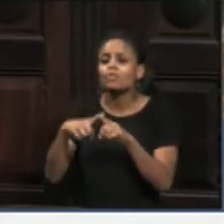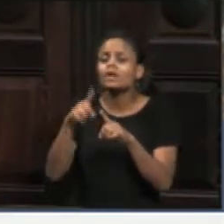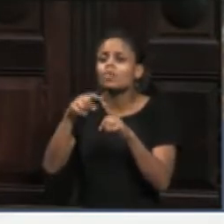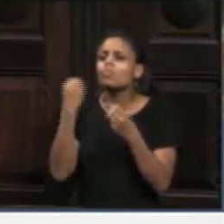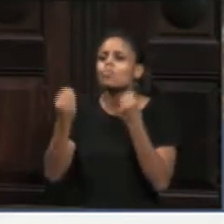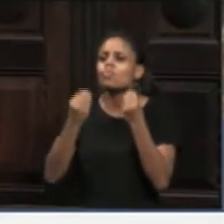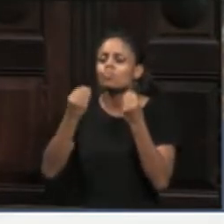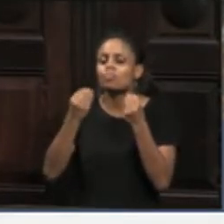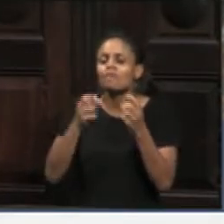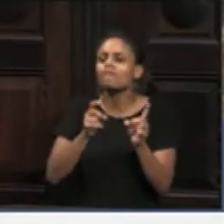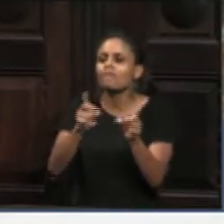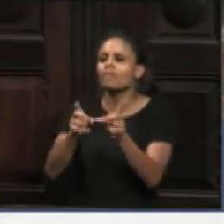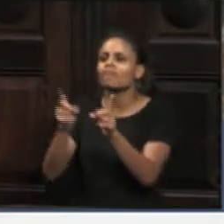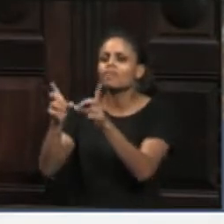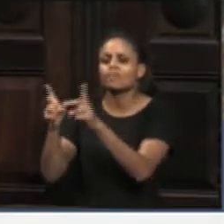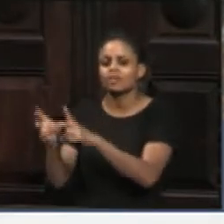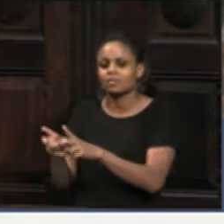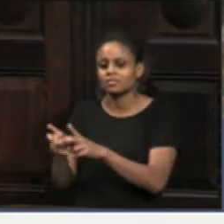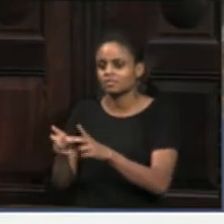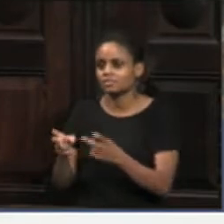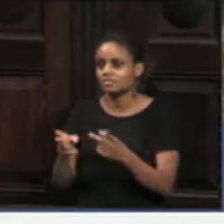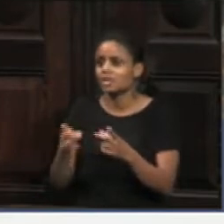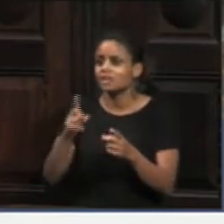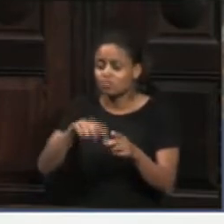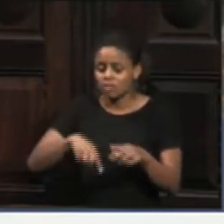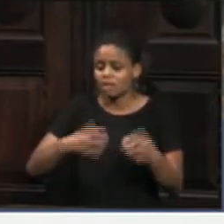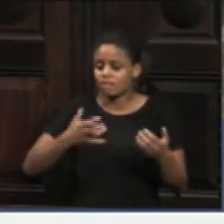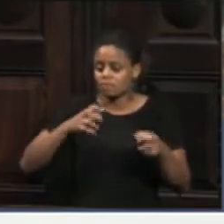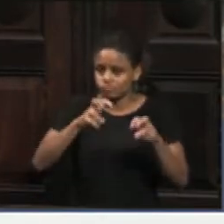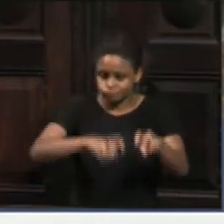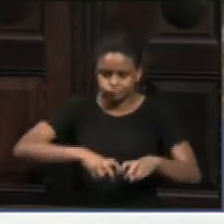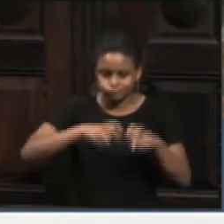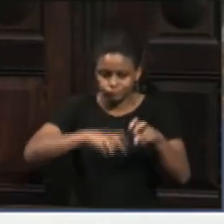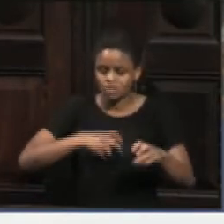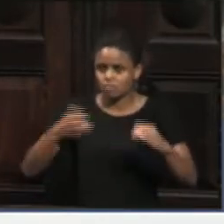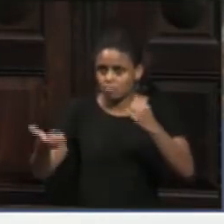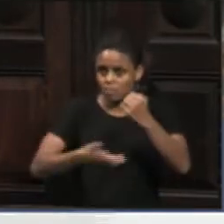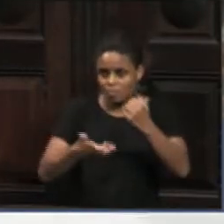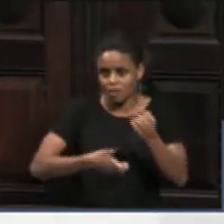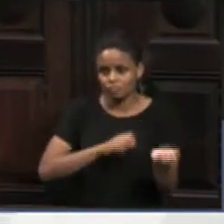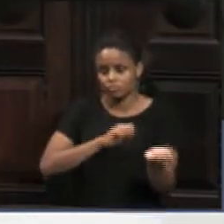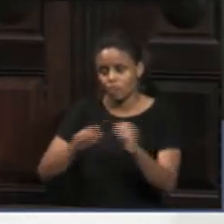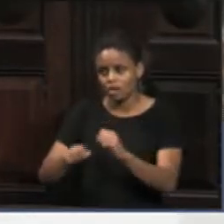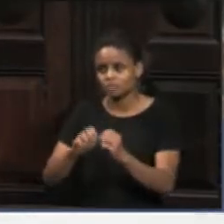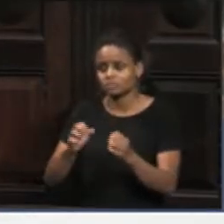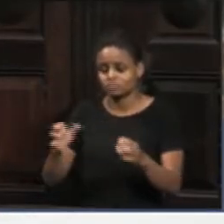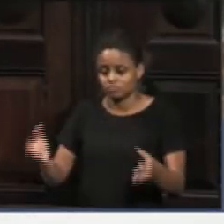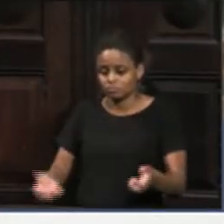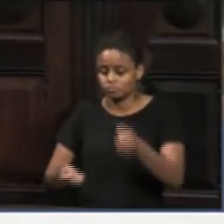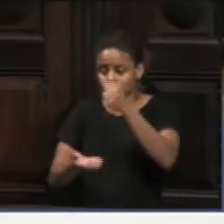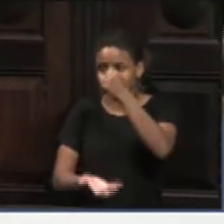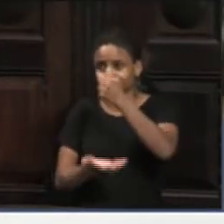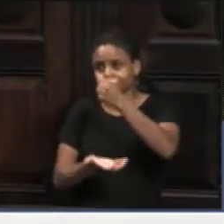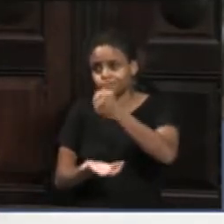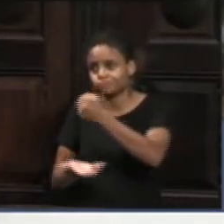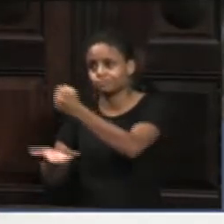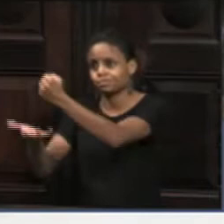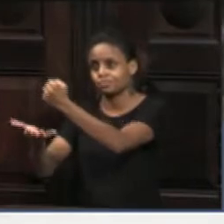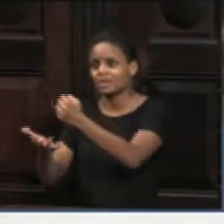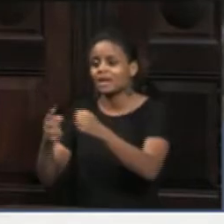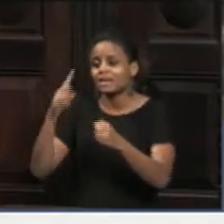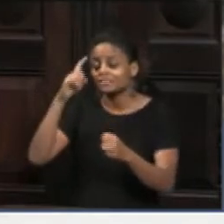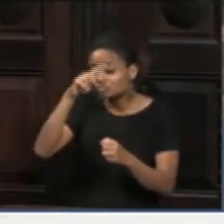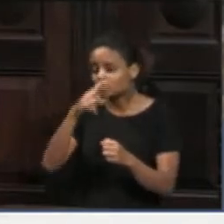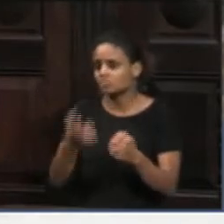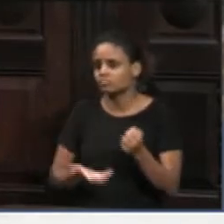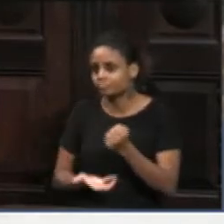locais até ser comercializado. Mas há um convênio com o FAS de